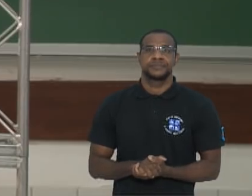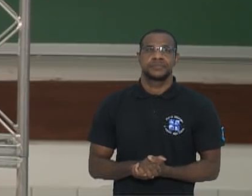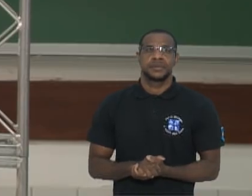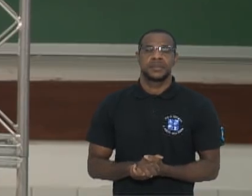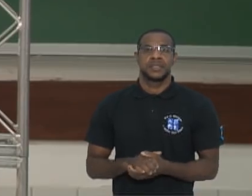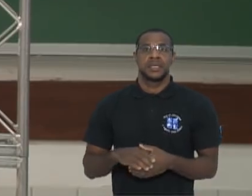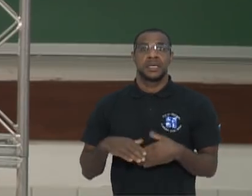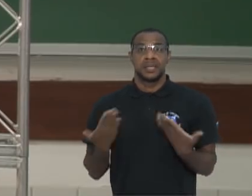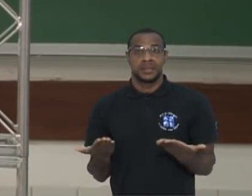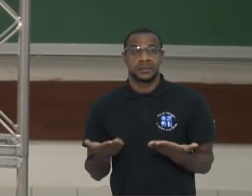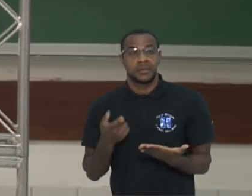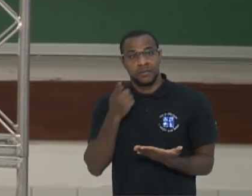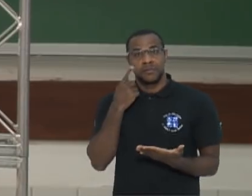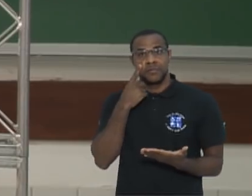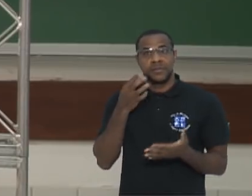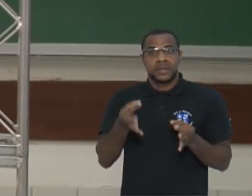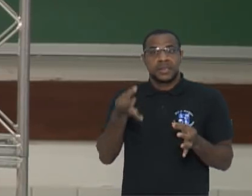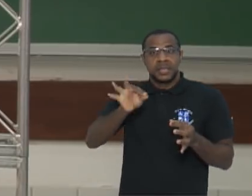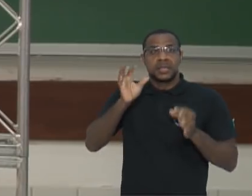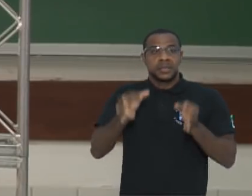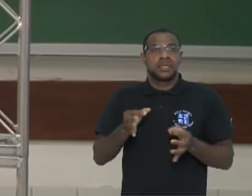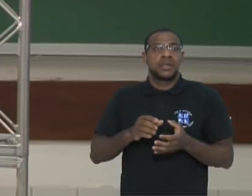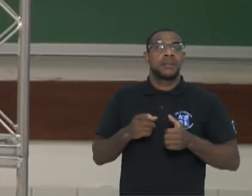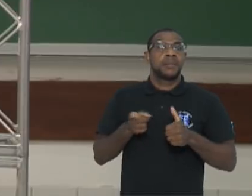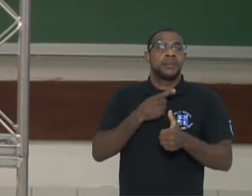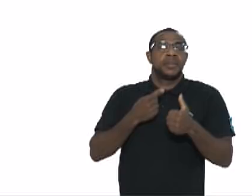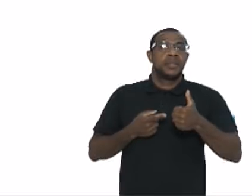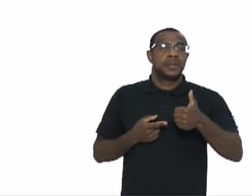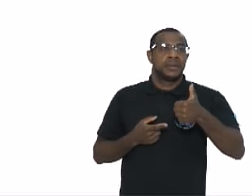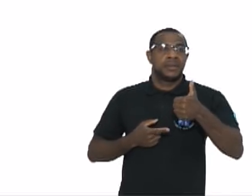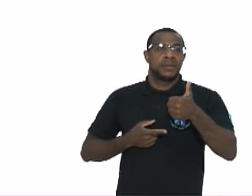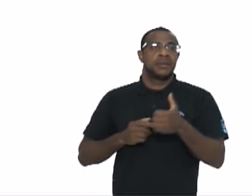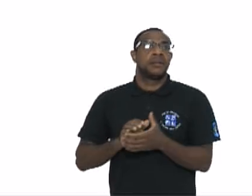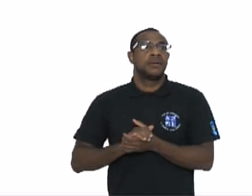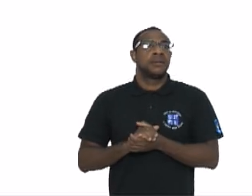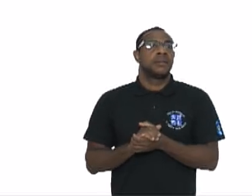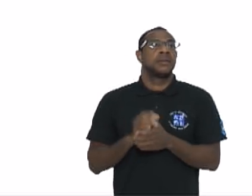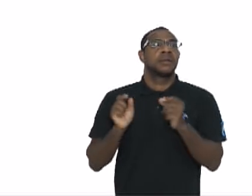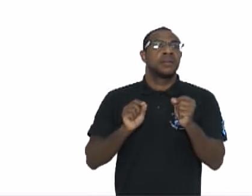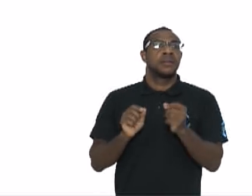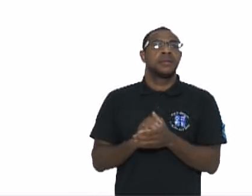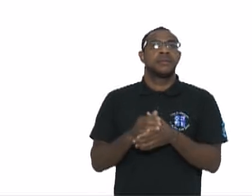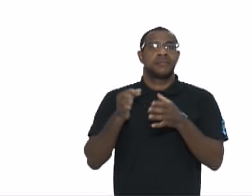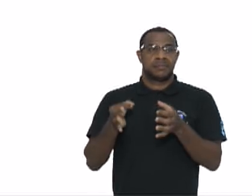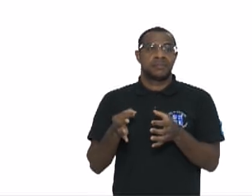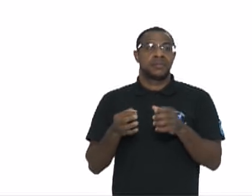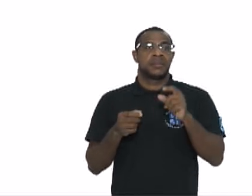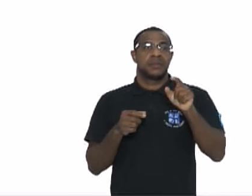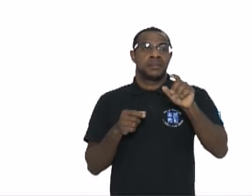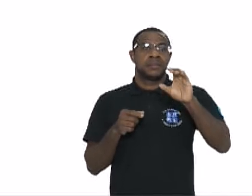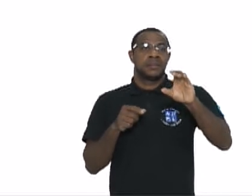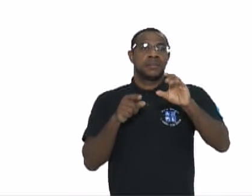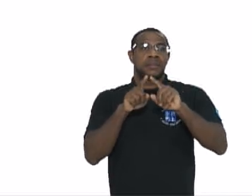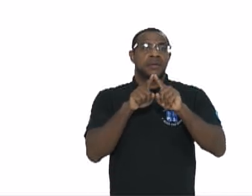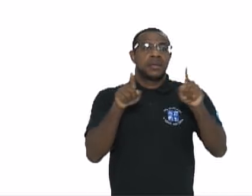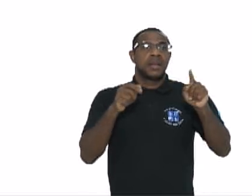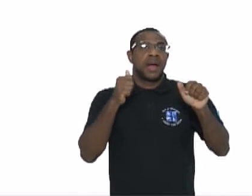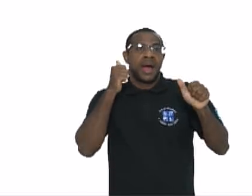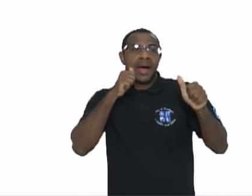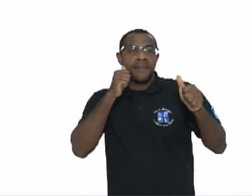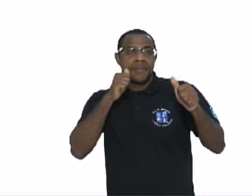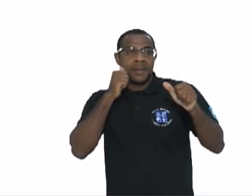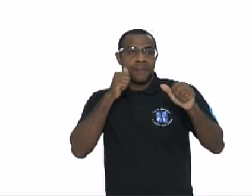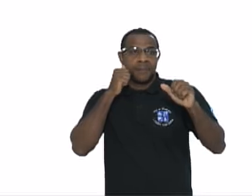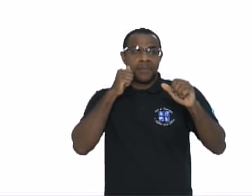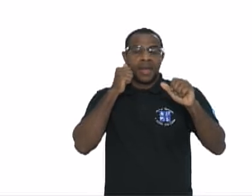E aí, galera, vamos verificar quem acertou, quem marcou a primeira afirmativa como resposta correta. Parabéns, né? Então, a menina e o cachorro Basset